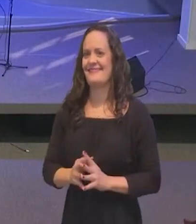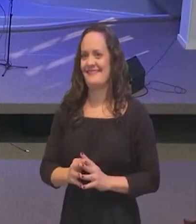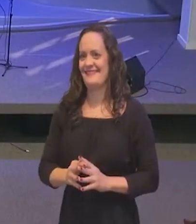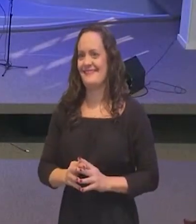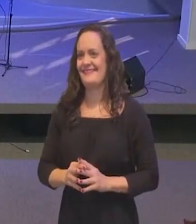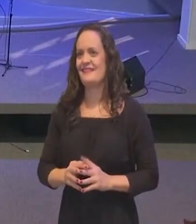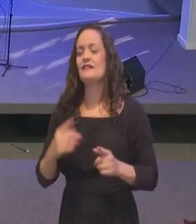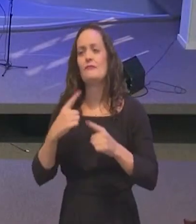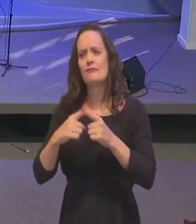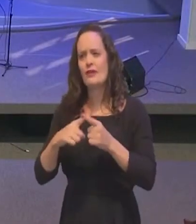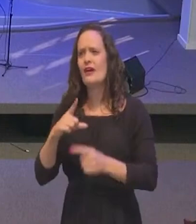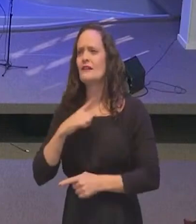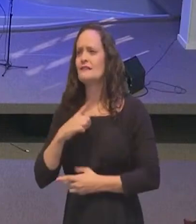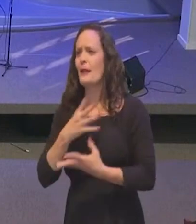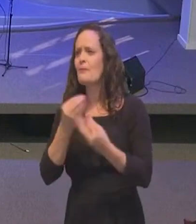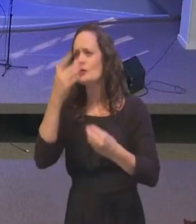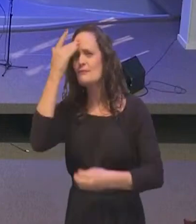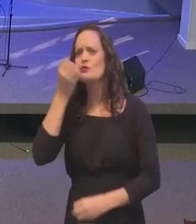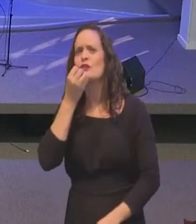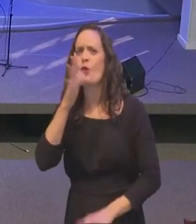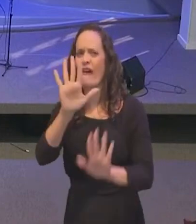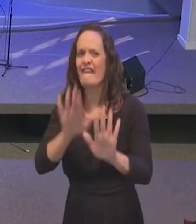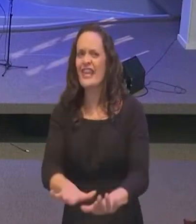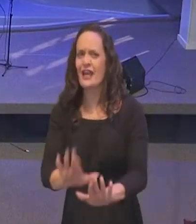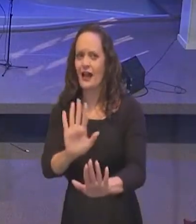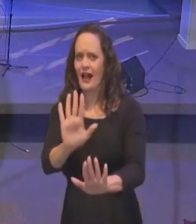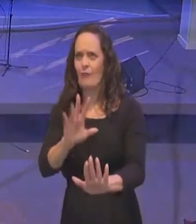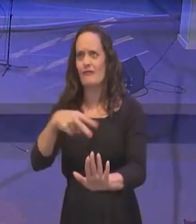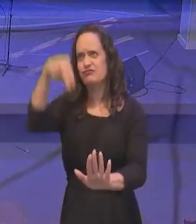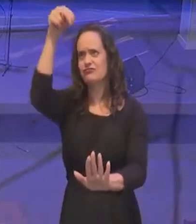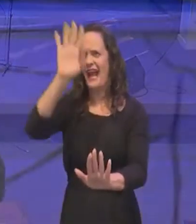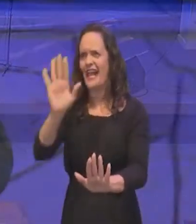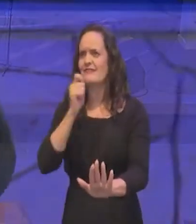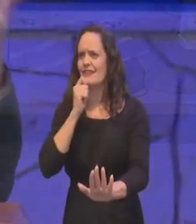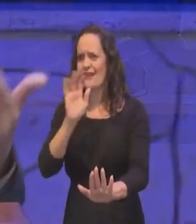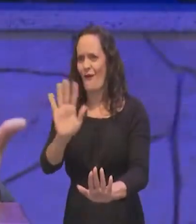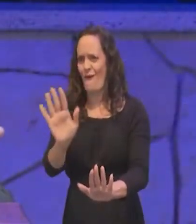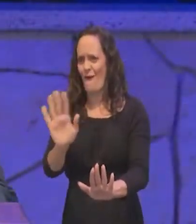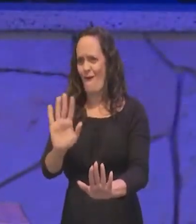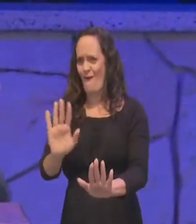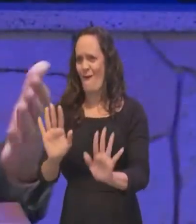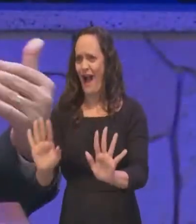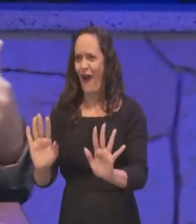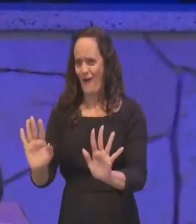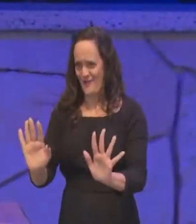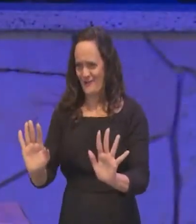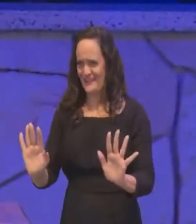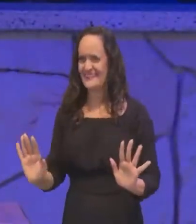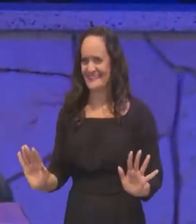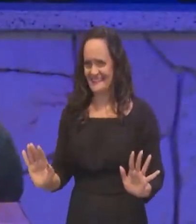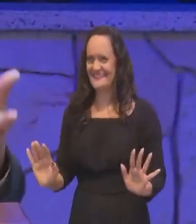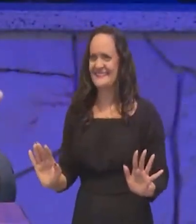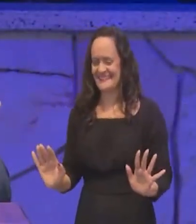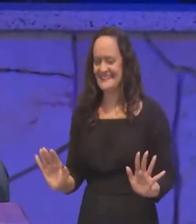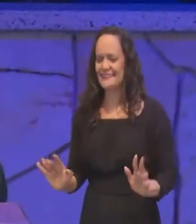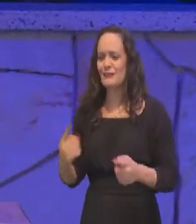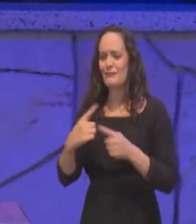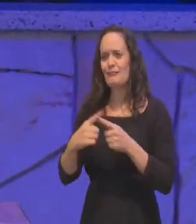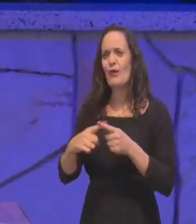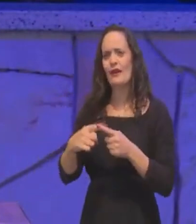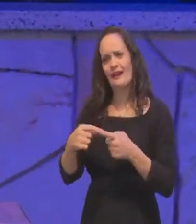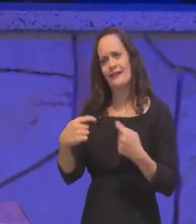Que tem muita gente boa comigo. E eu sou fruto de uma teologia de grandes teólogos que